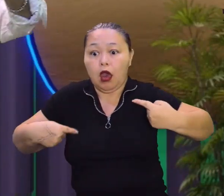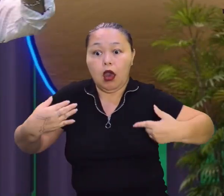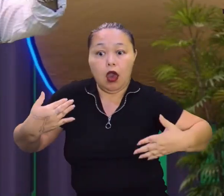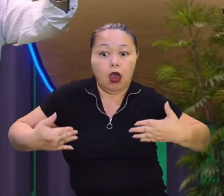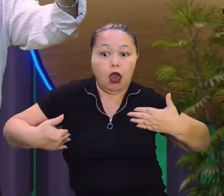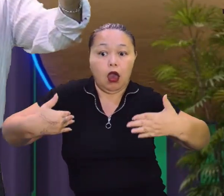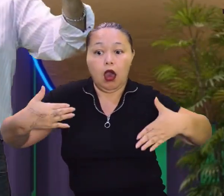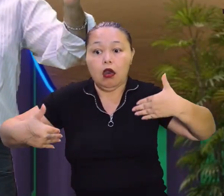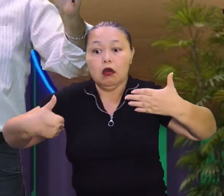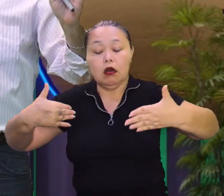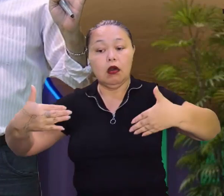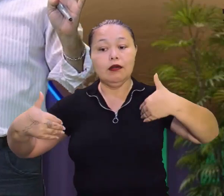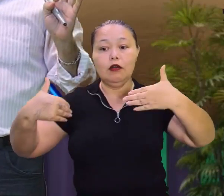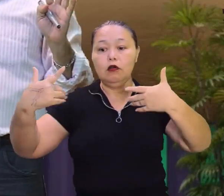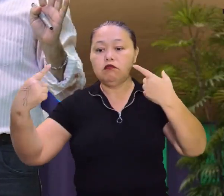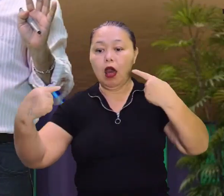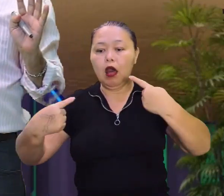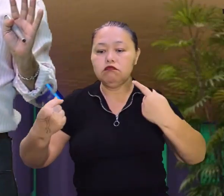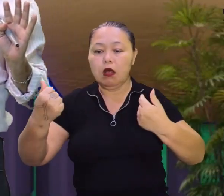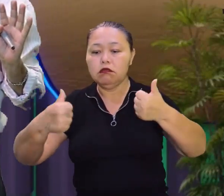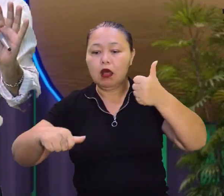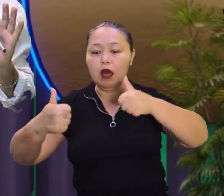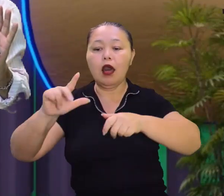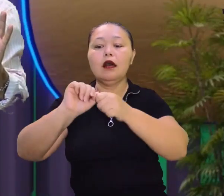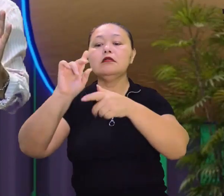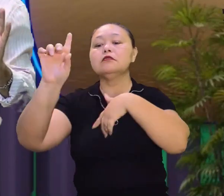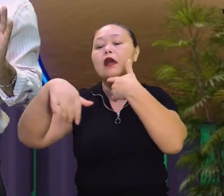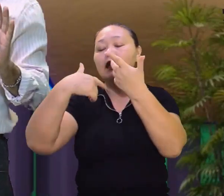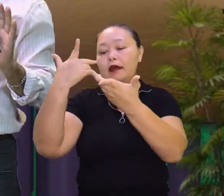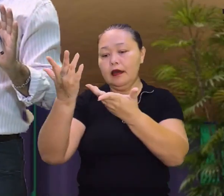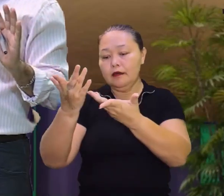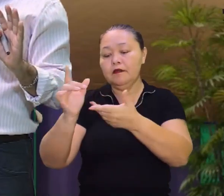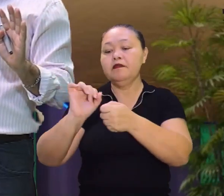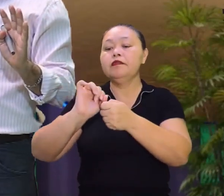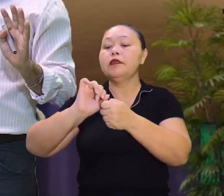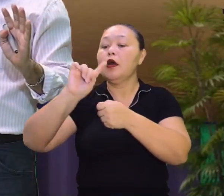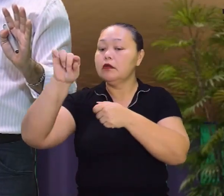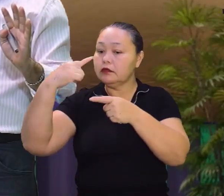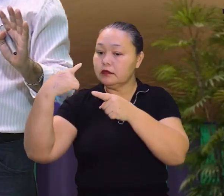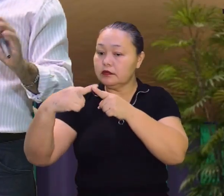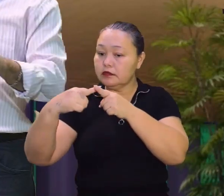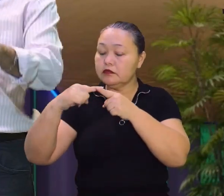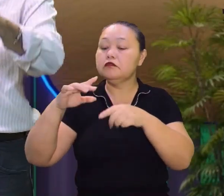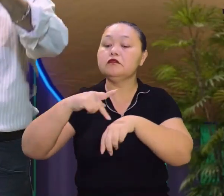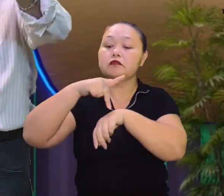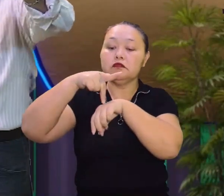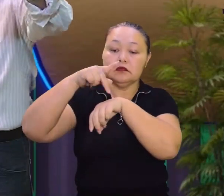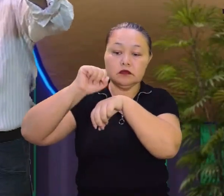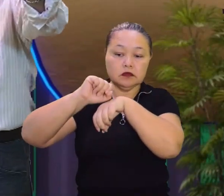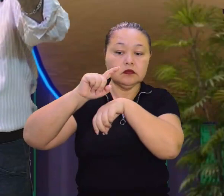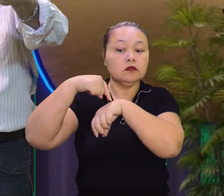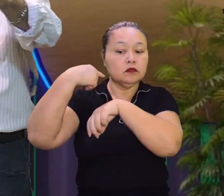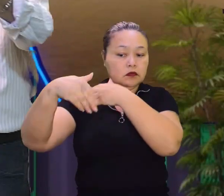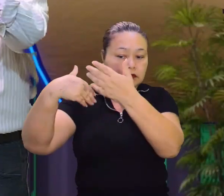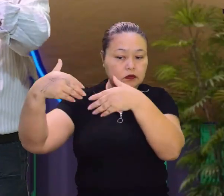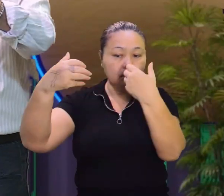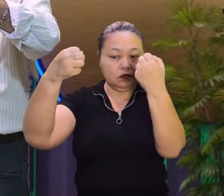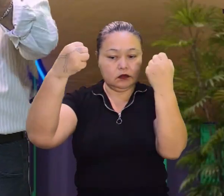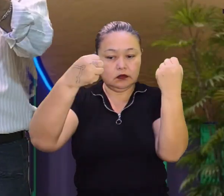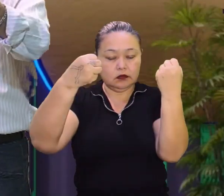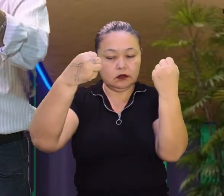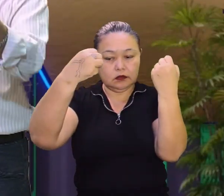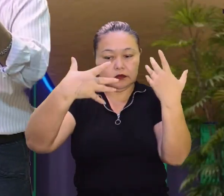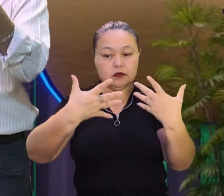começar, inclusive, a incomodar outros países poderosos. Exato. É isso? E a gente vai, ao longo da aula,